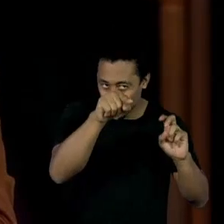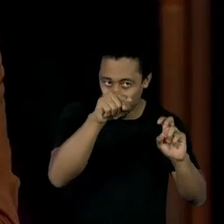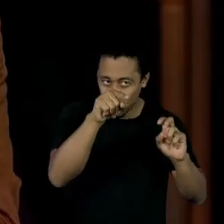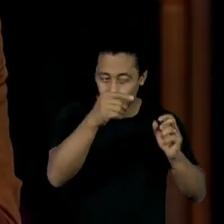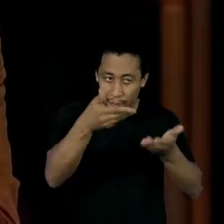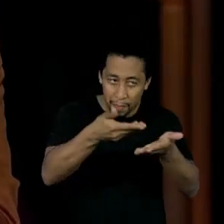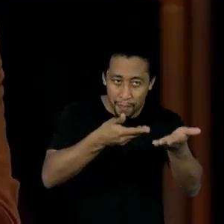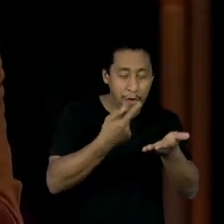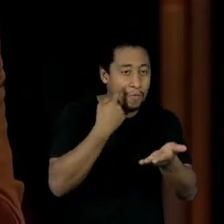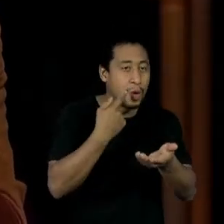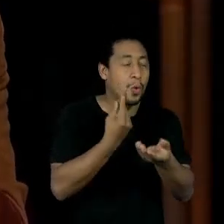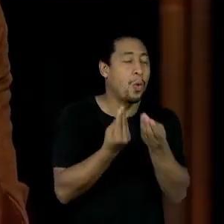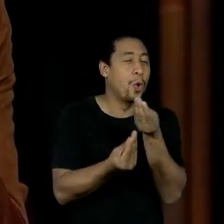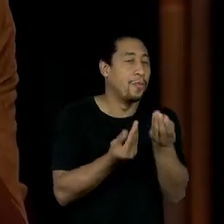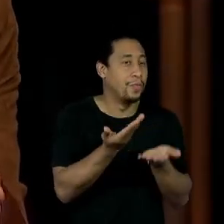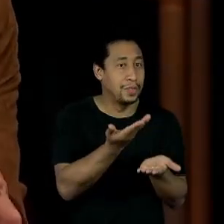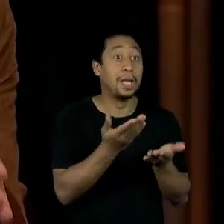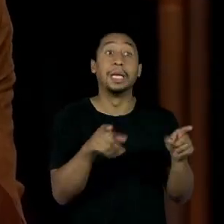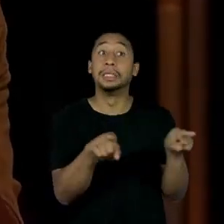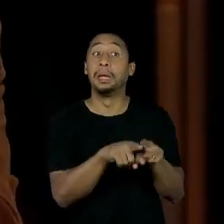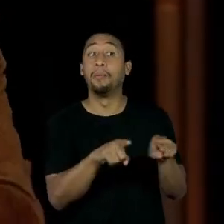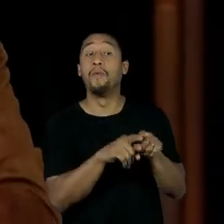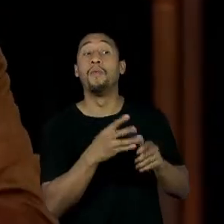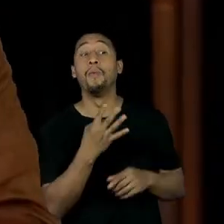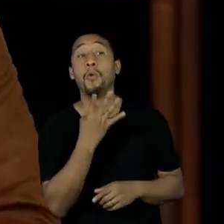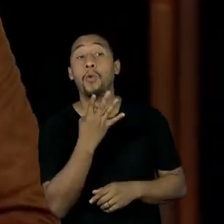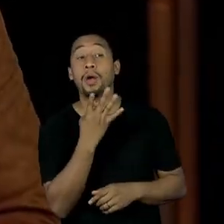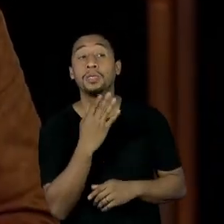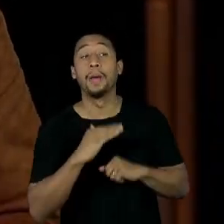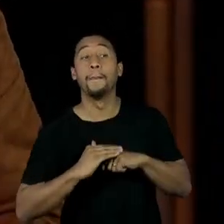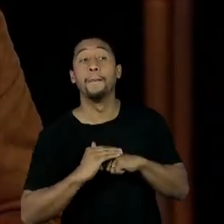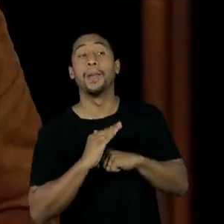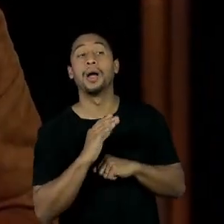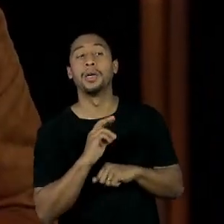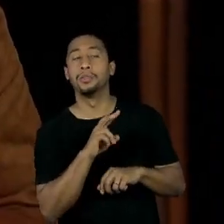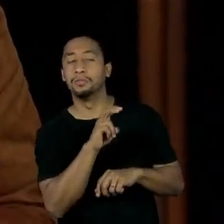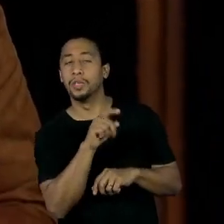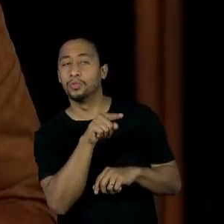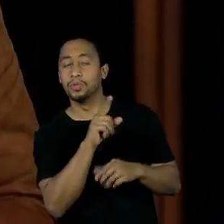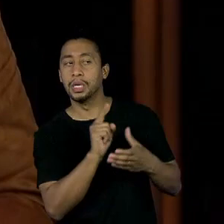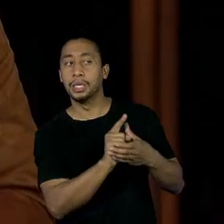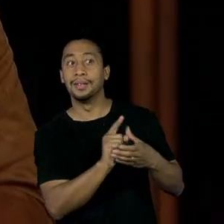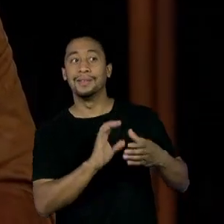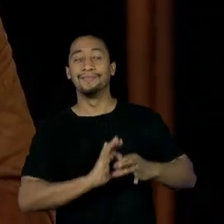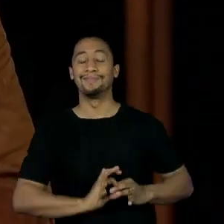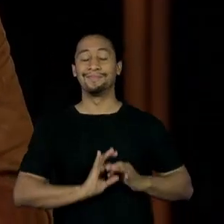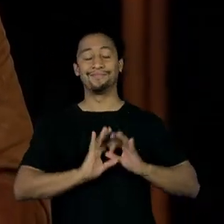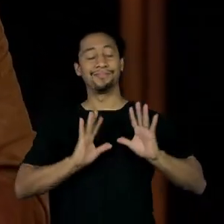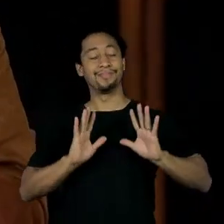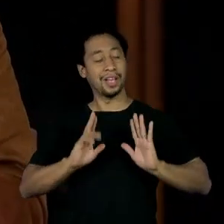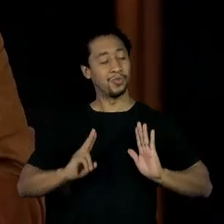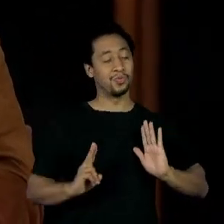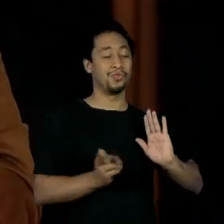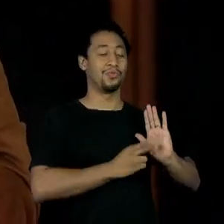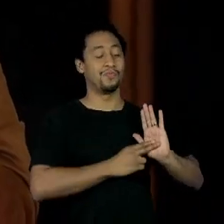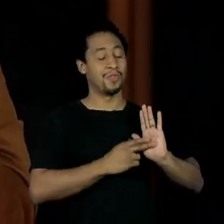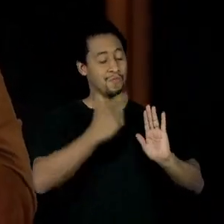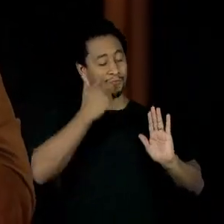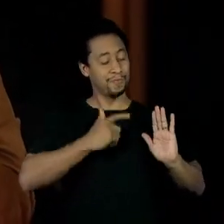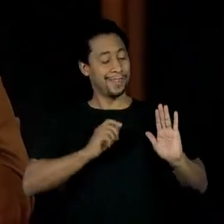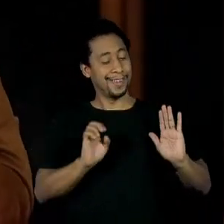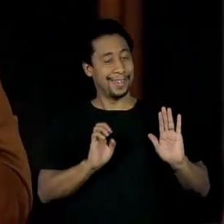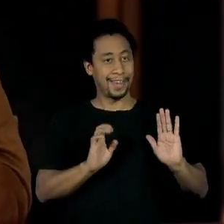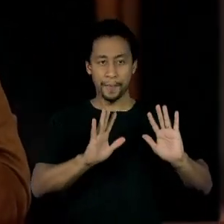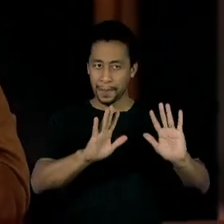e Sim nós vamos saber um pouco mais da saída corajosa do armário que ele falou que que nem foi